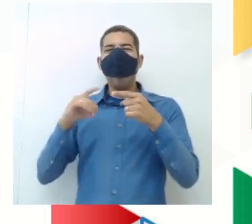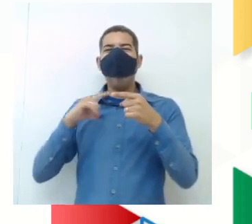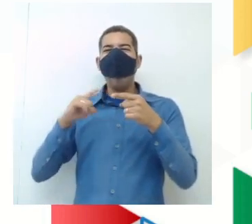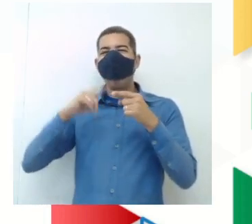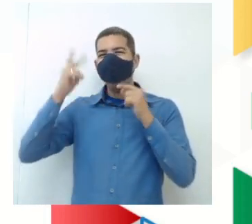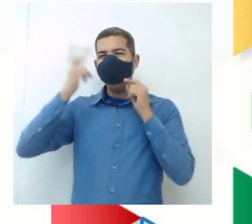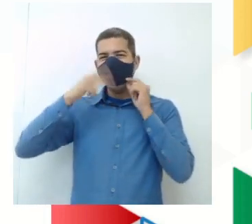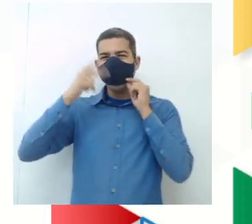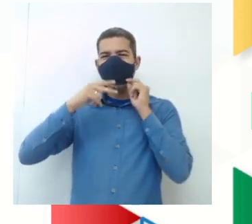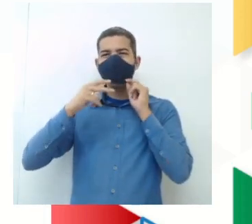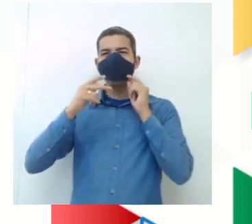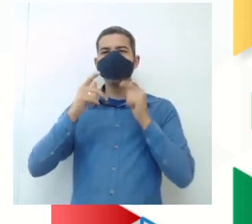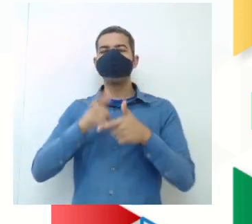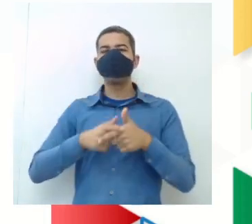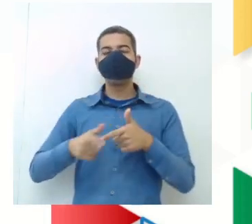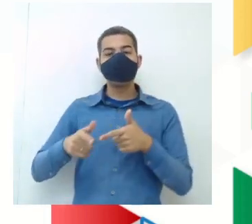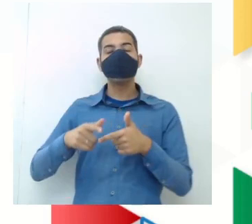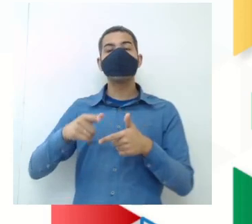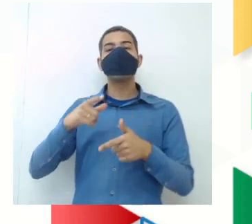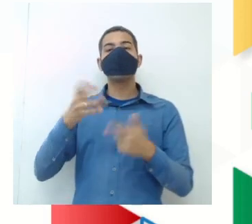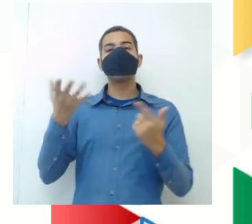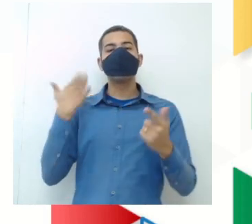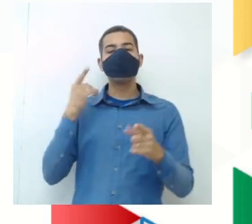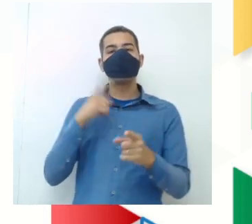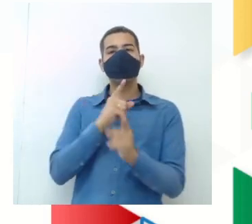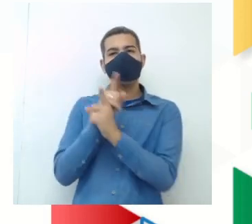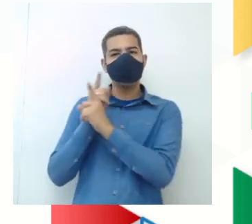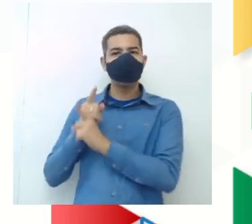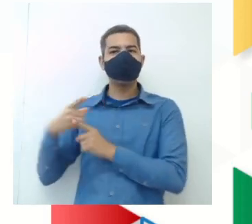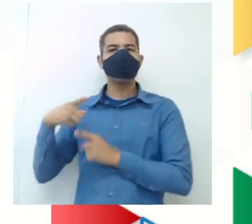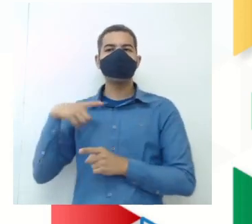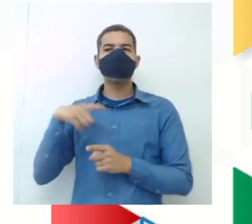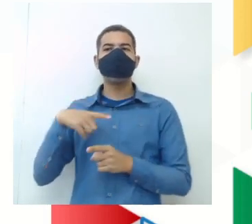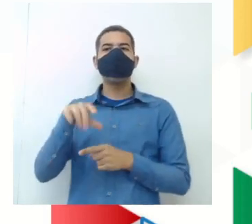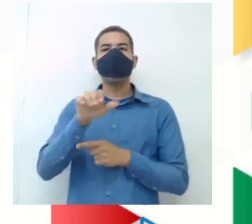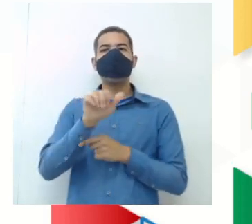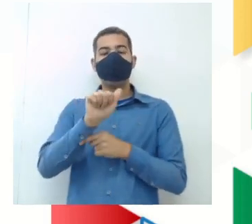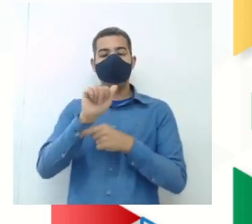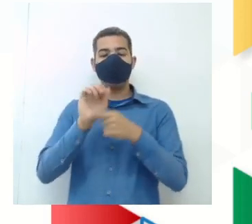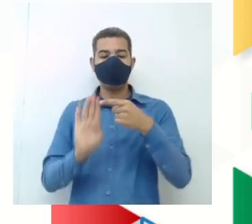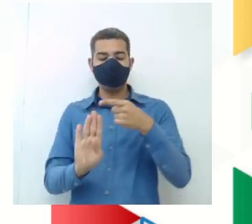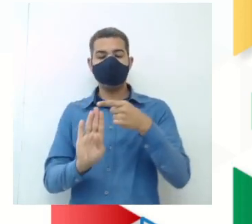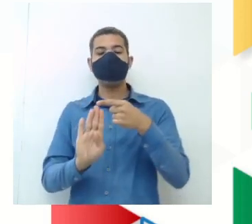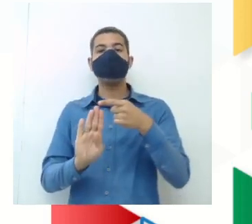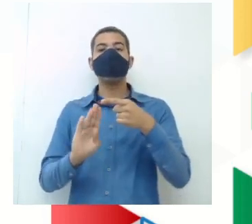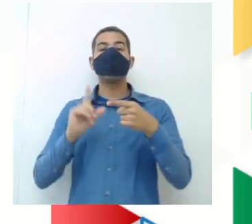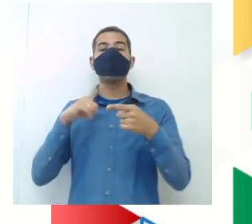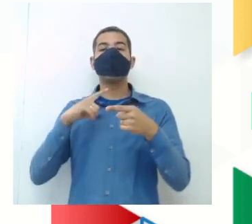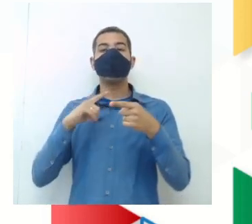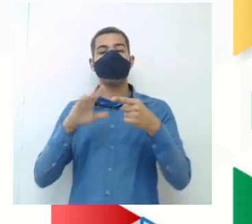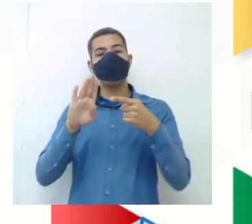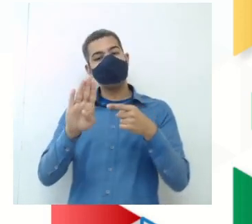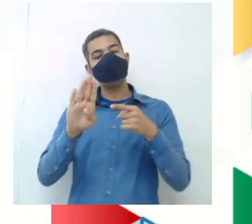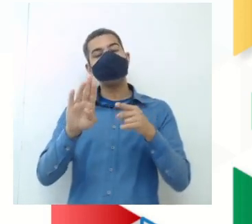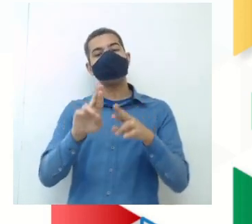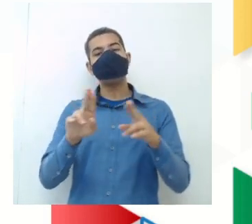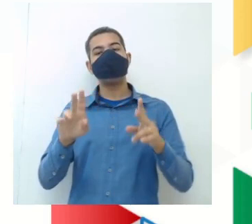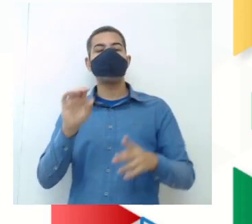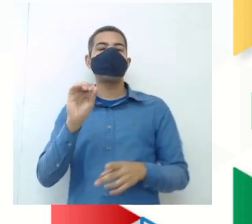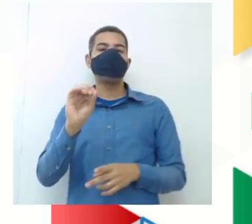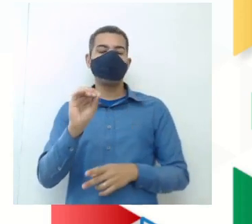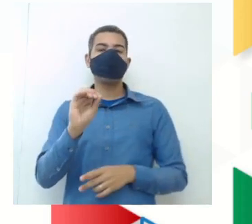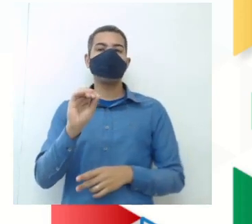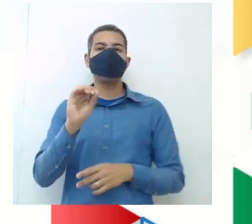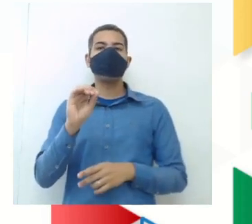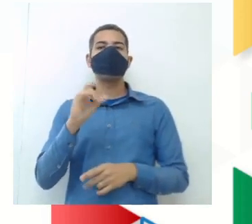divisão que nós vimos agora há pouco sobre A e dividido por B, tá? Onde B é diferente de zero, só que a